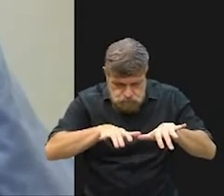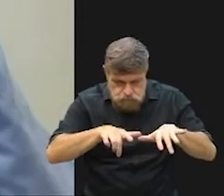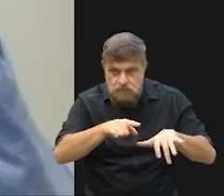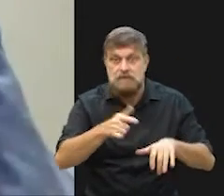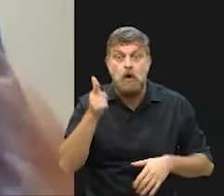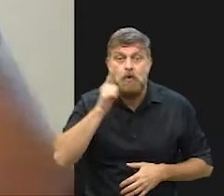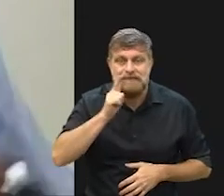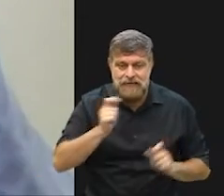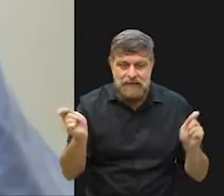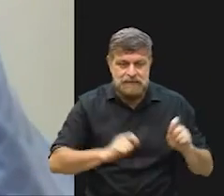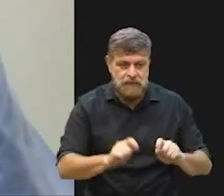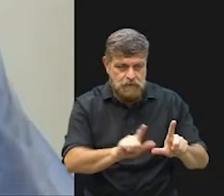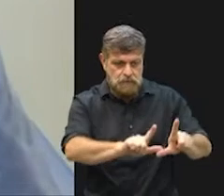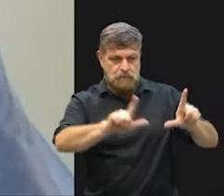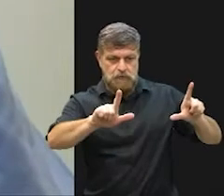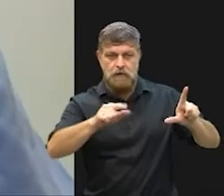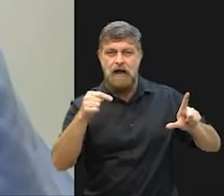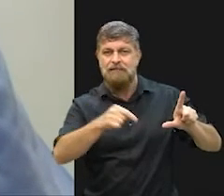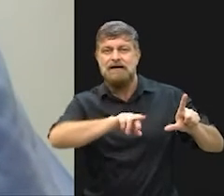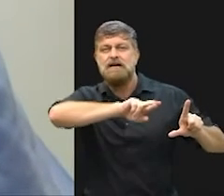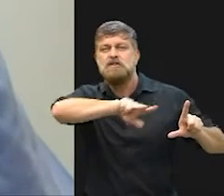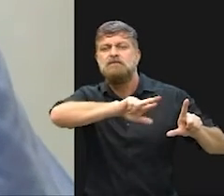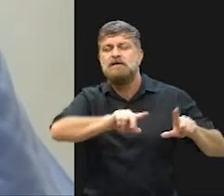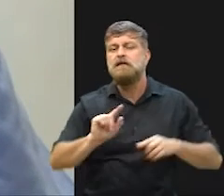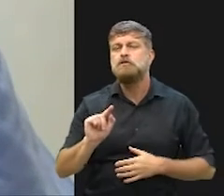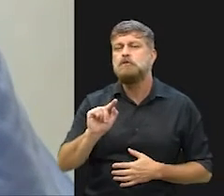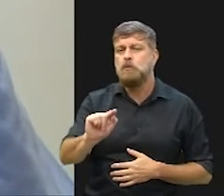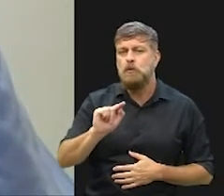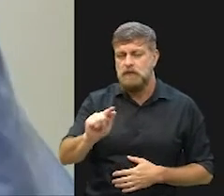CIGEL. E o que tem de diferente